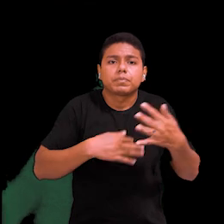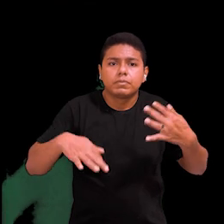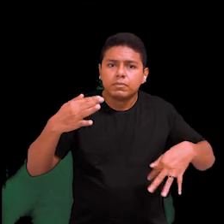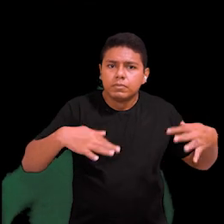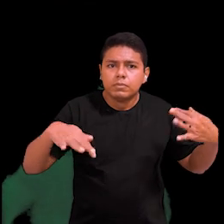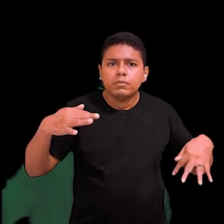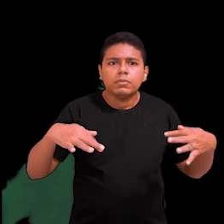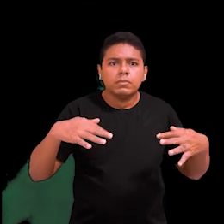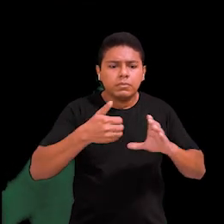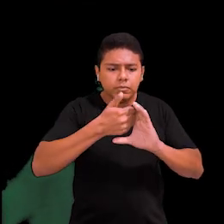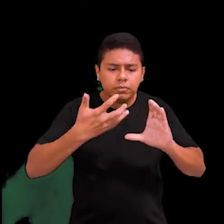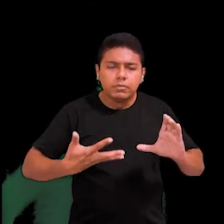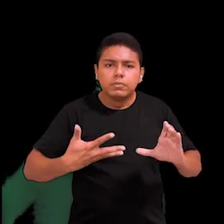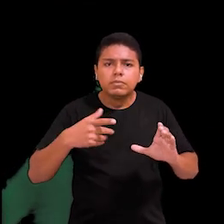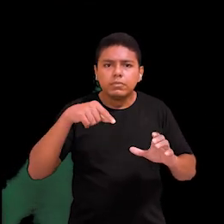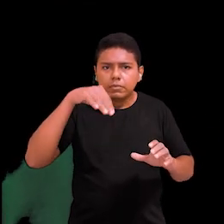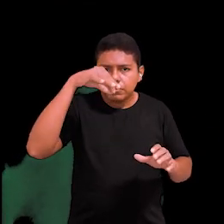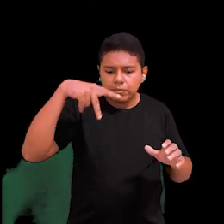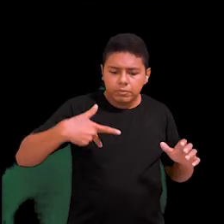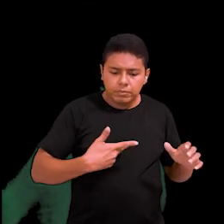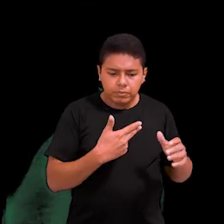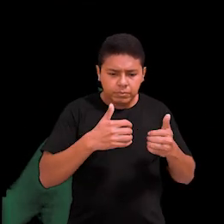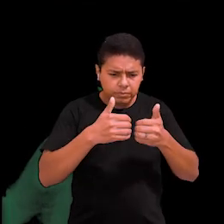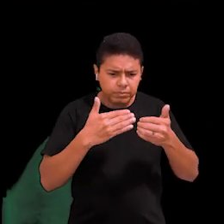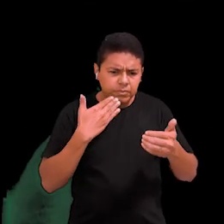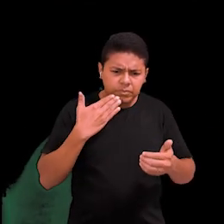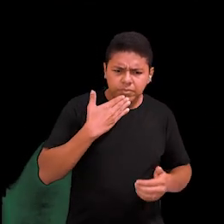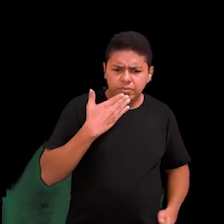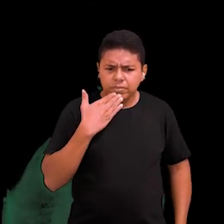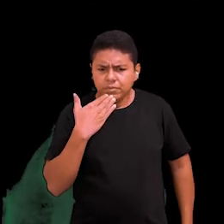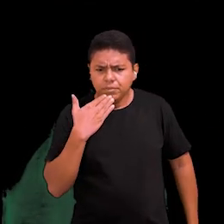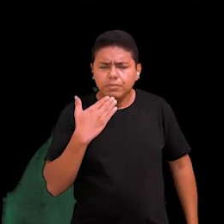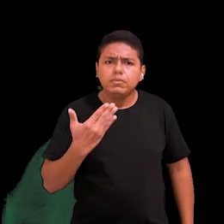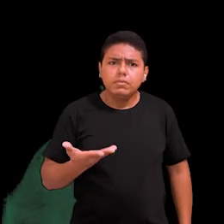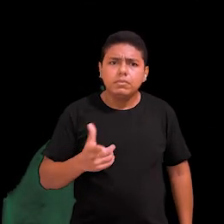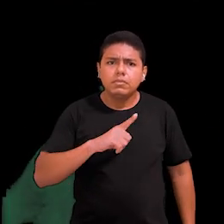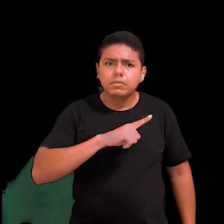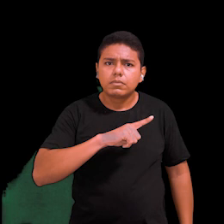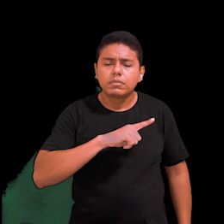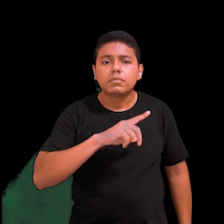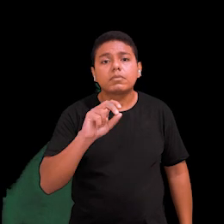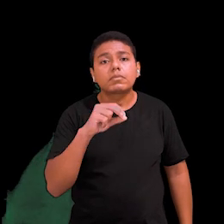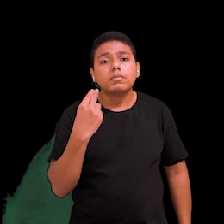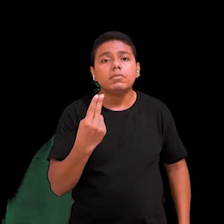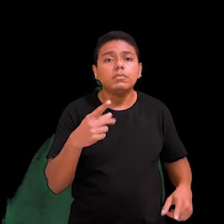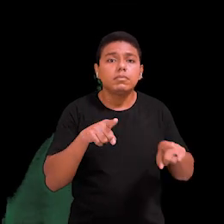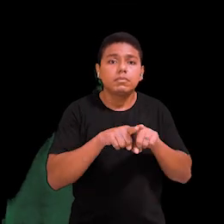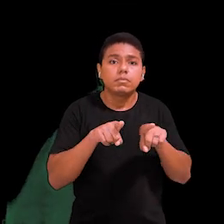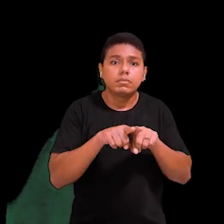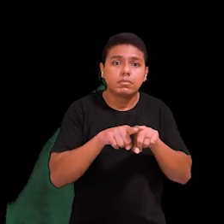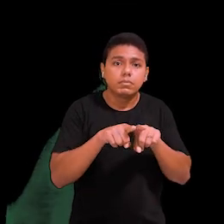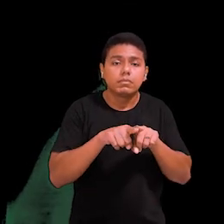calafrios, dores, características da ferida cirúrgica, que pode ser a ferida operatória